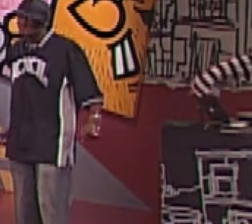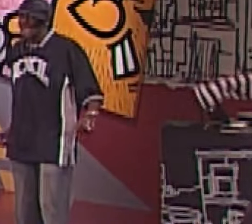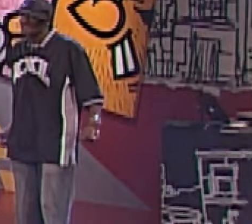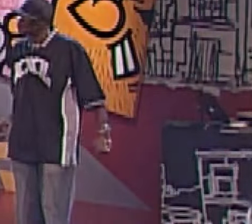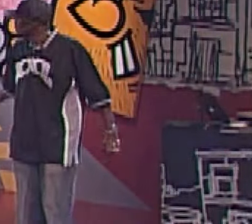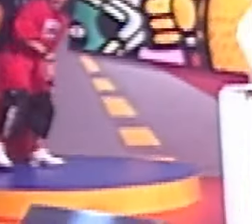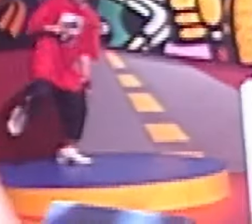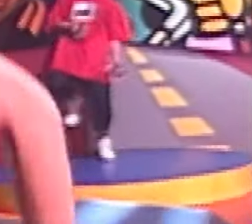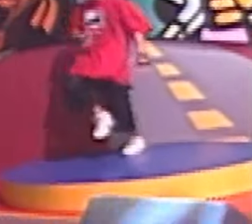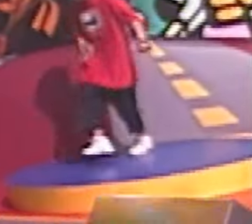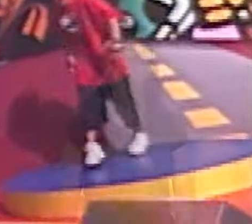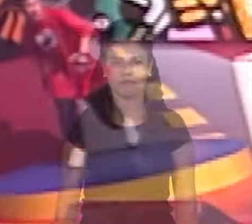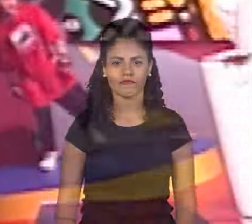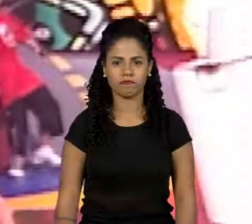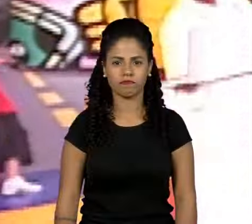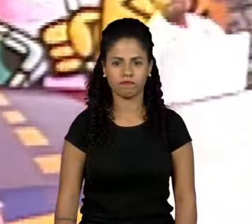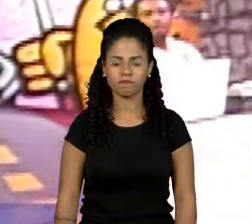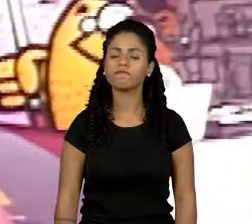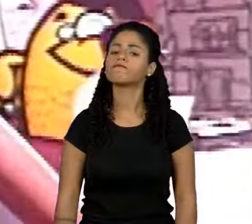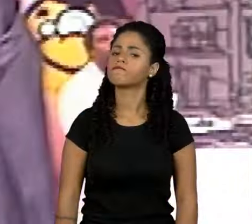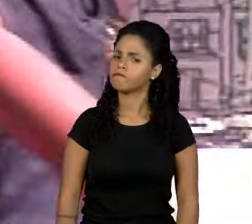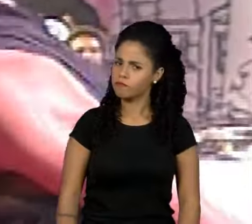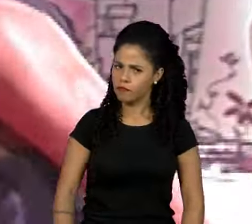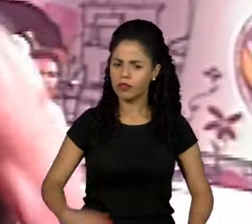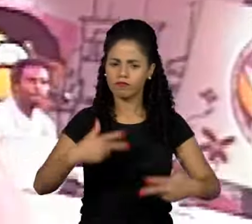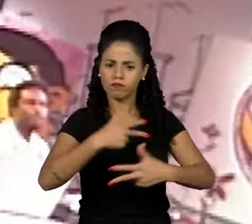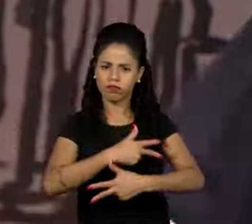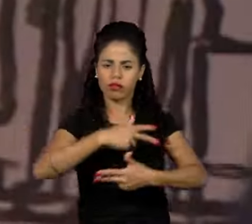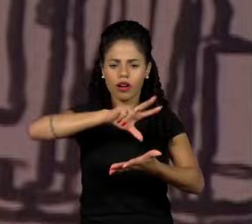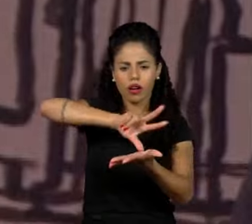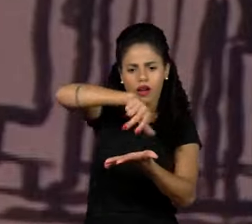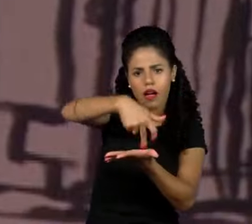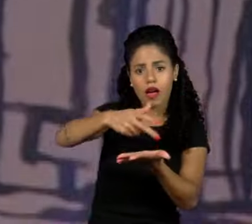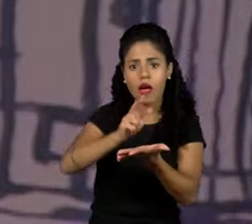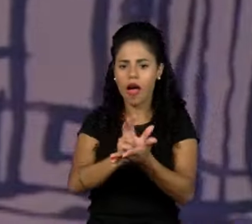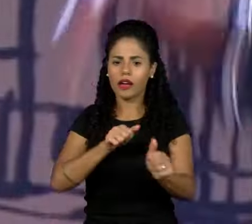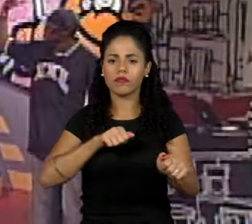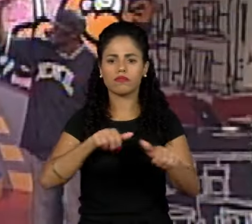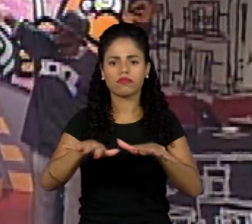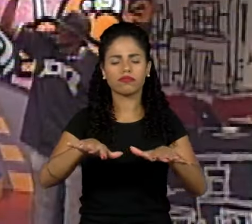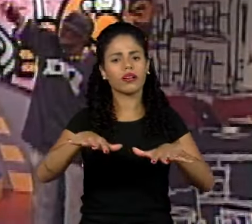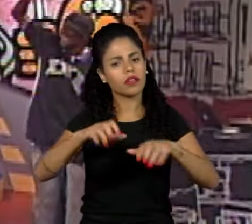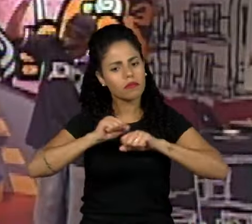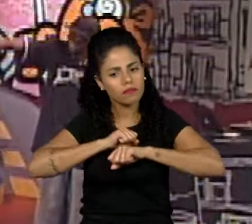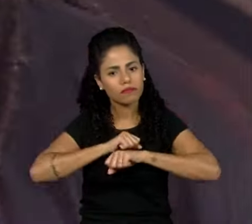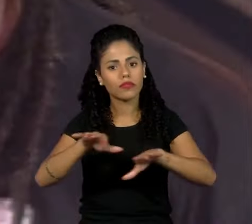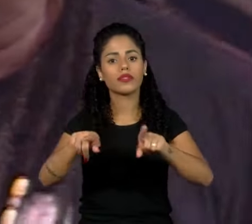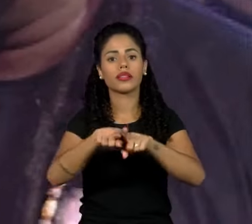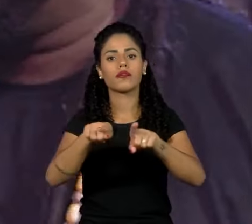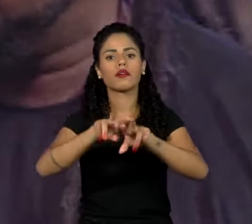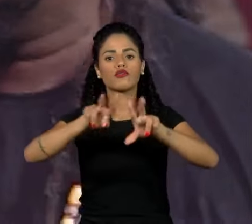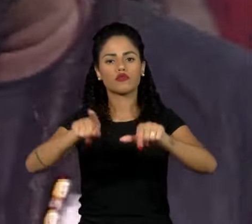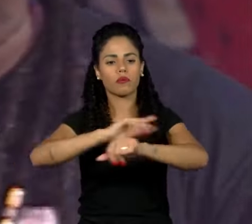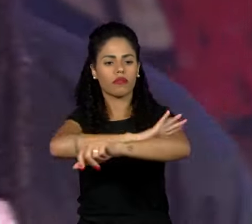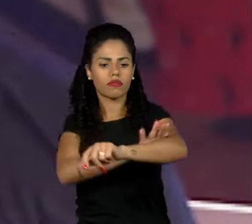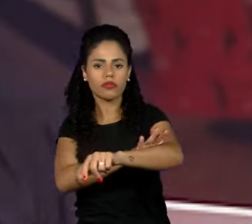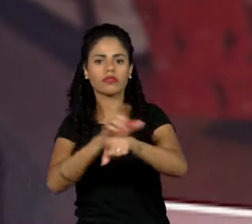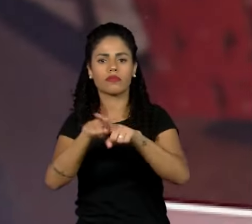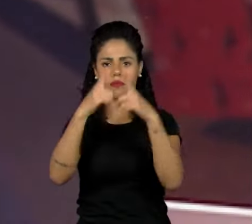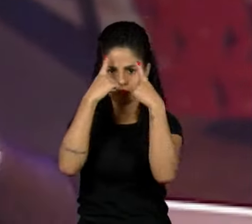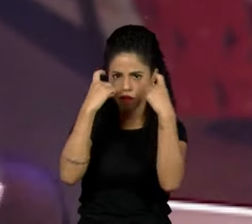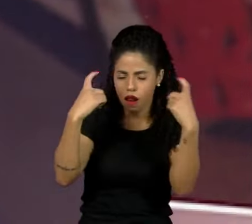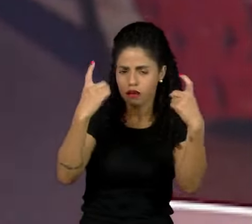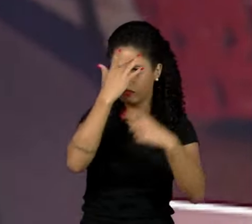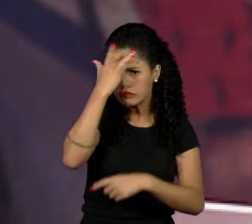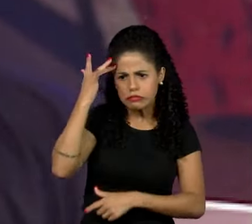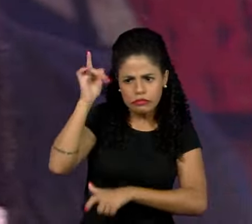no sapato. O rap evolui junto com as pautas que o movimento negro vai trazendo. Pra além do racismo estrutural, pra além da violência, o